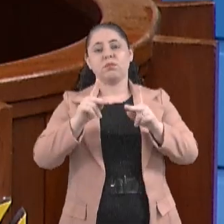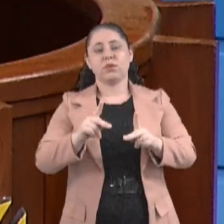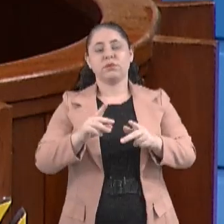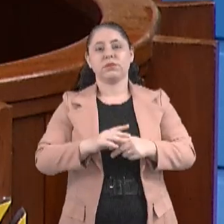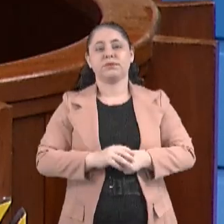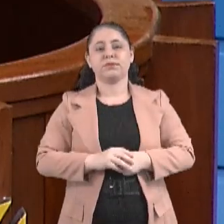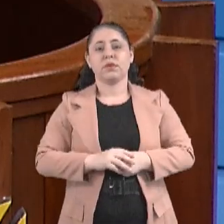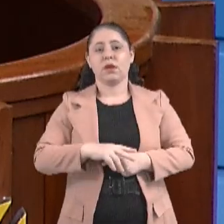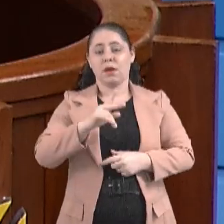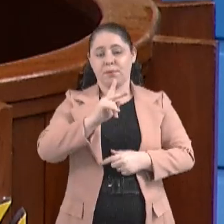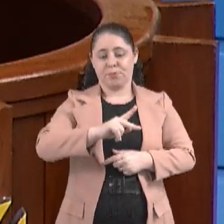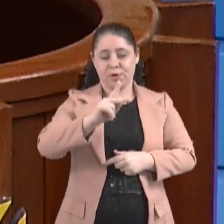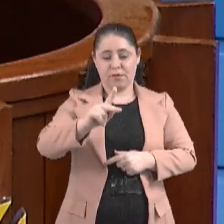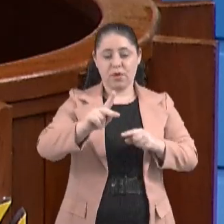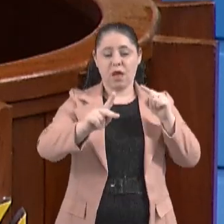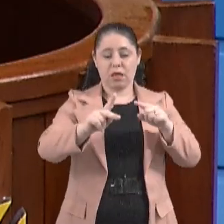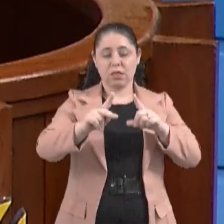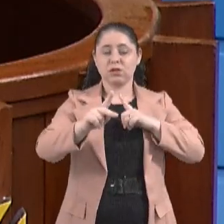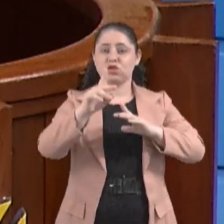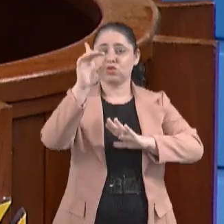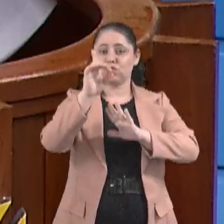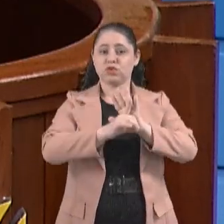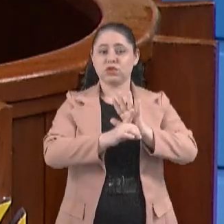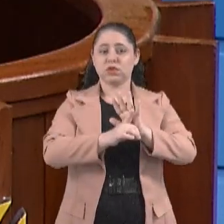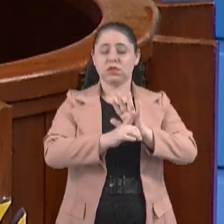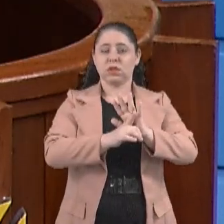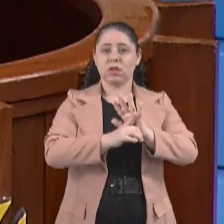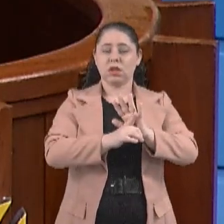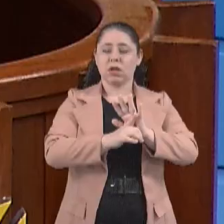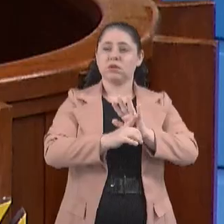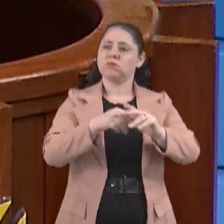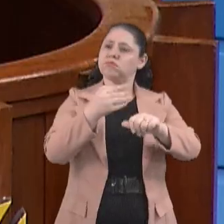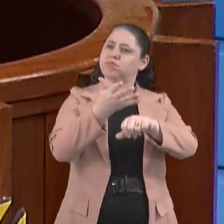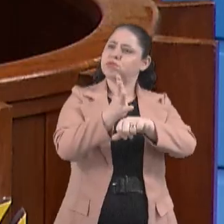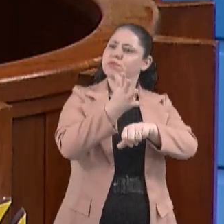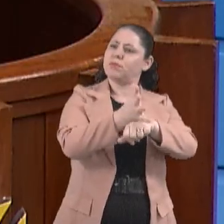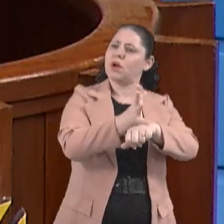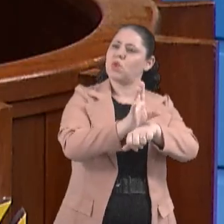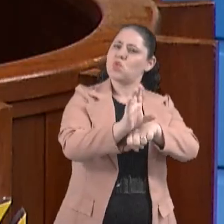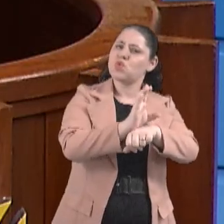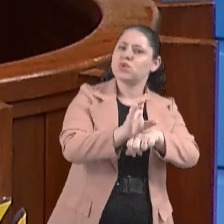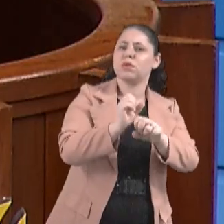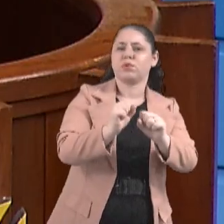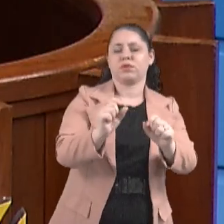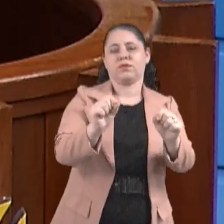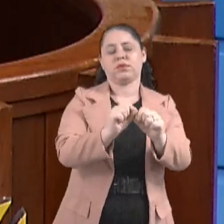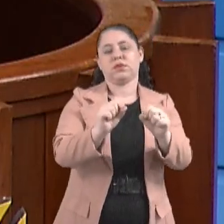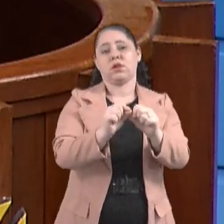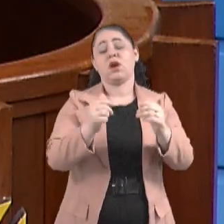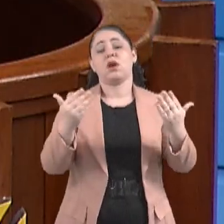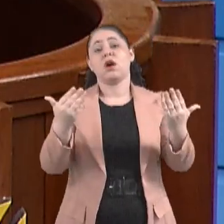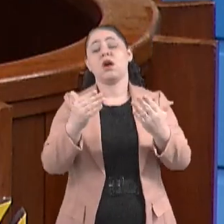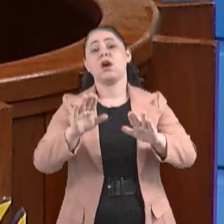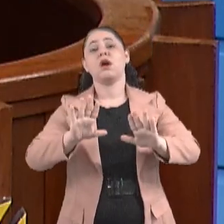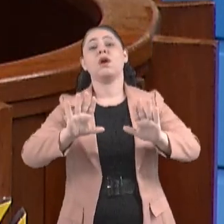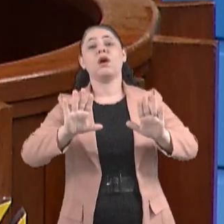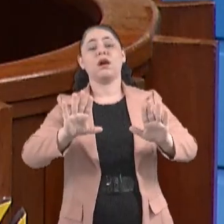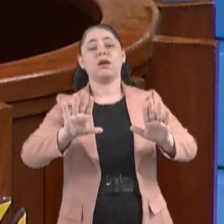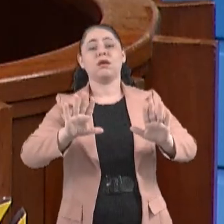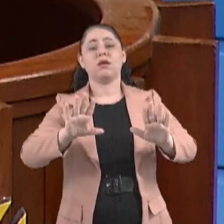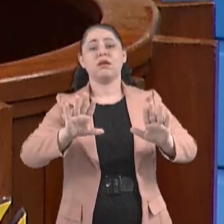públicos. As professoras tinham o direito e tinham várias capacitações que elas podiam fazer. Mas isso